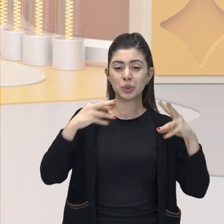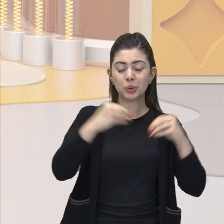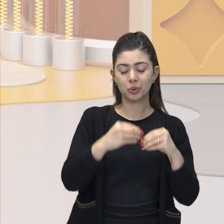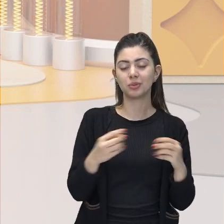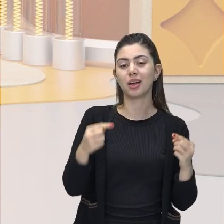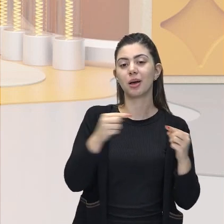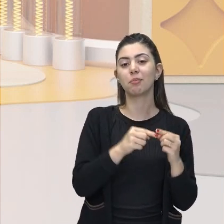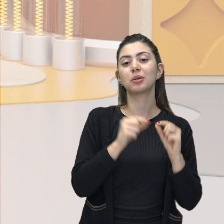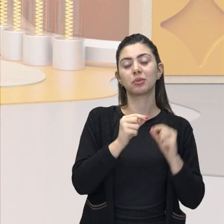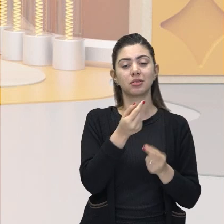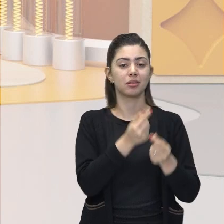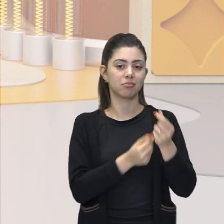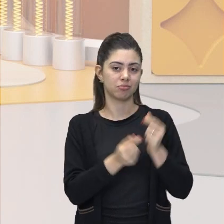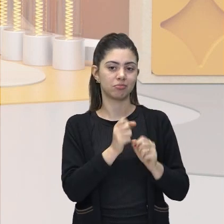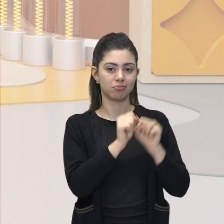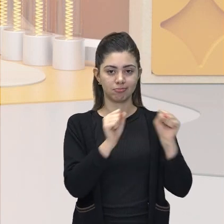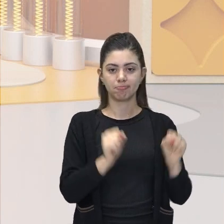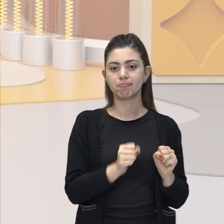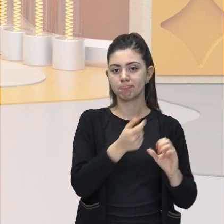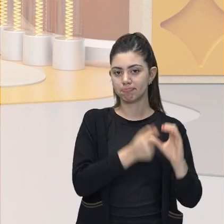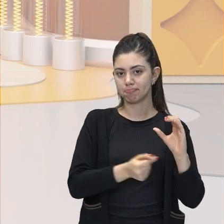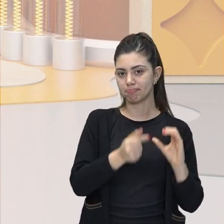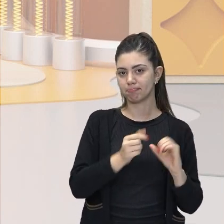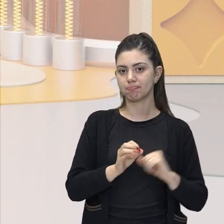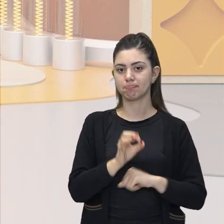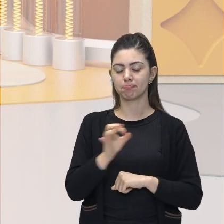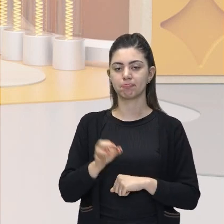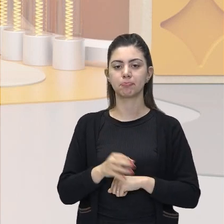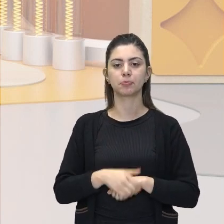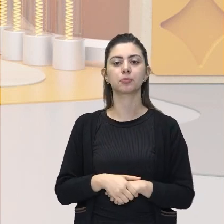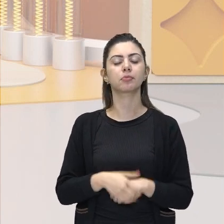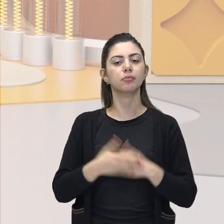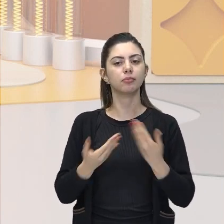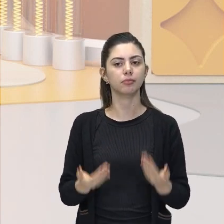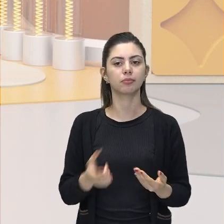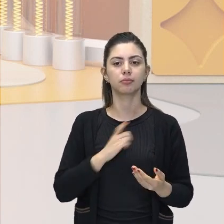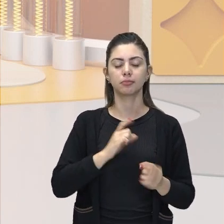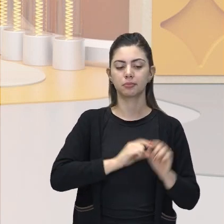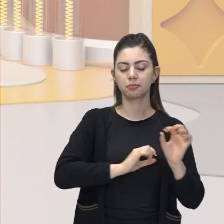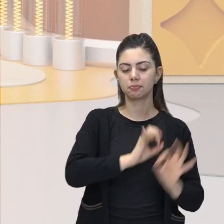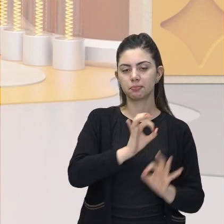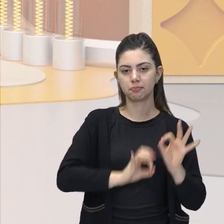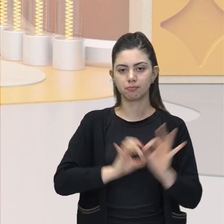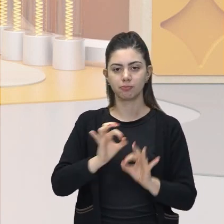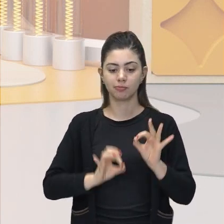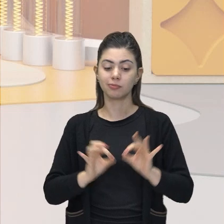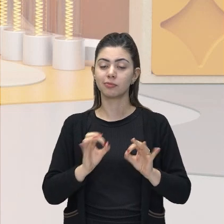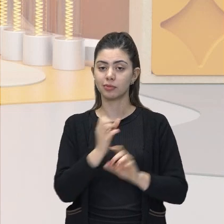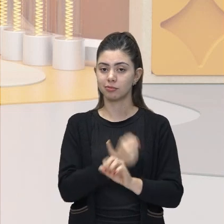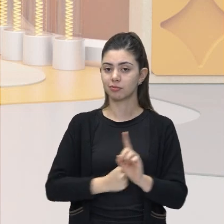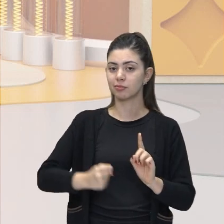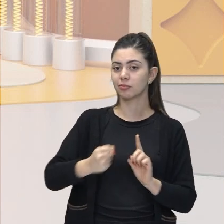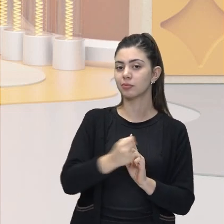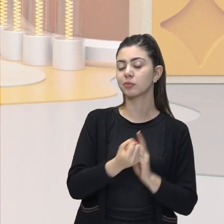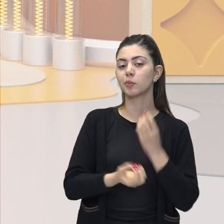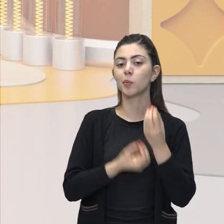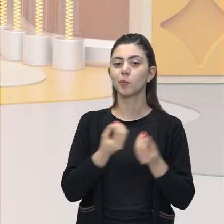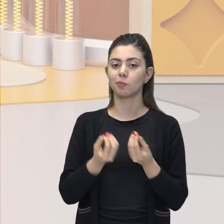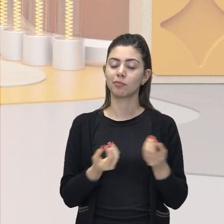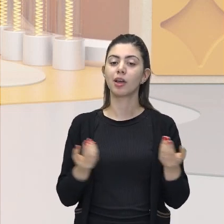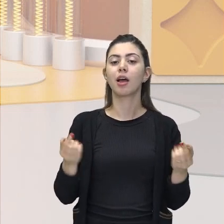ali capitalistas, tá bom? Então, a produção, a organização da nossa sociedade, ela